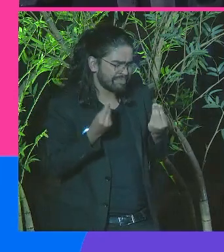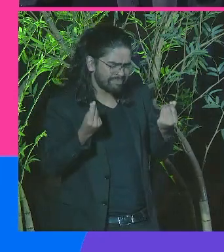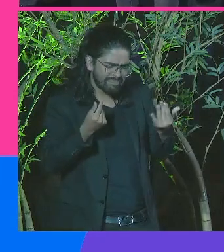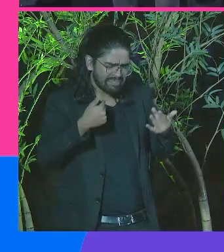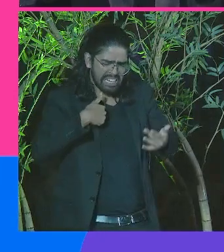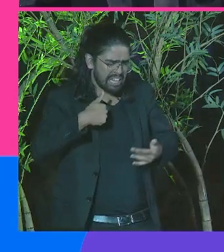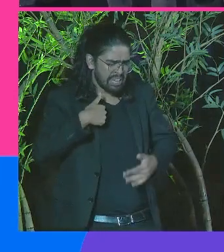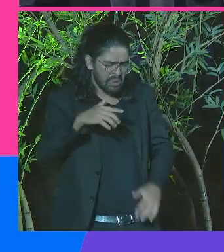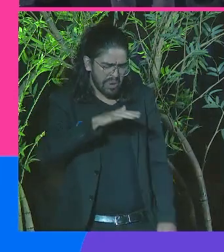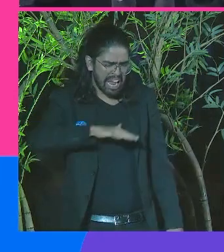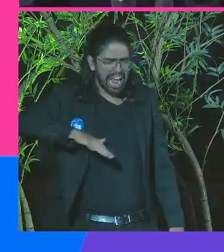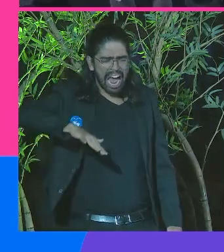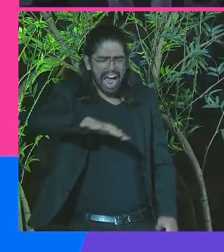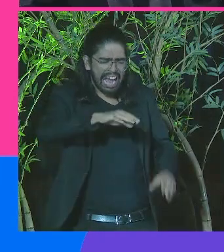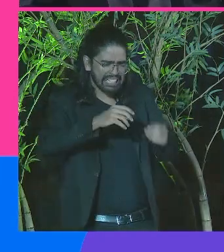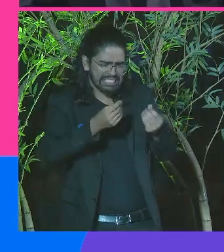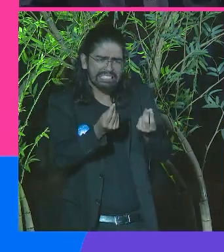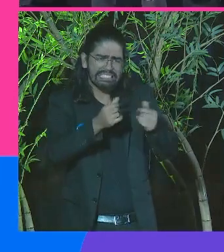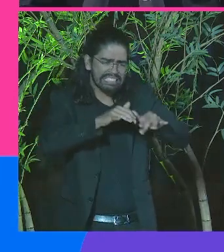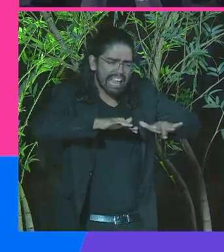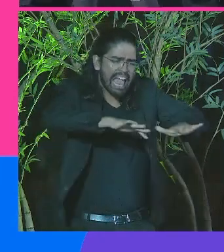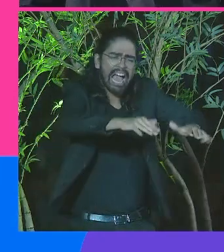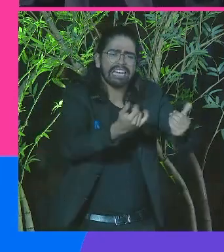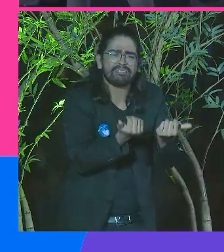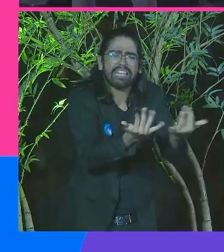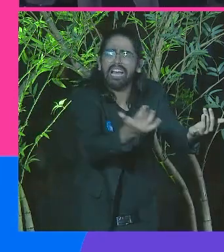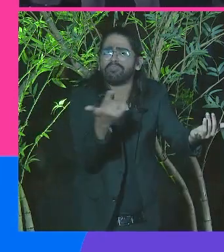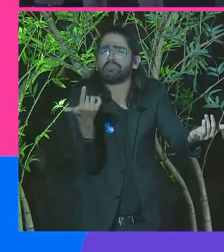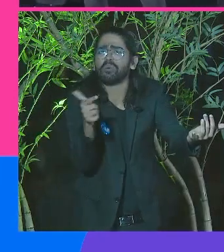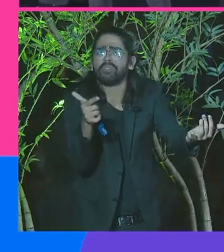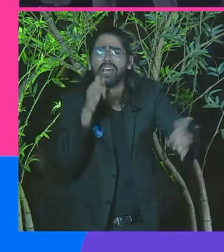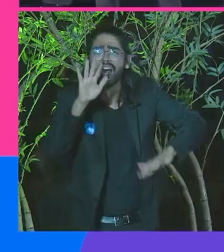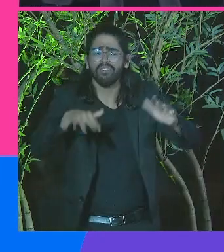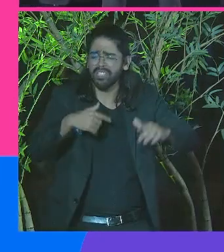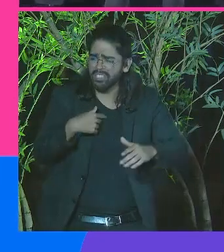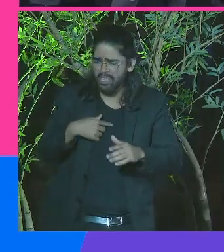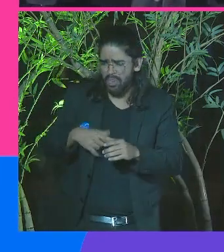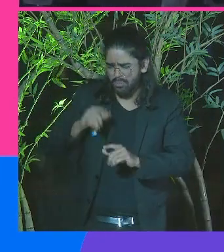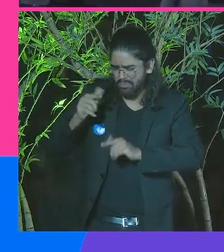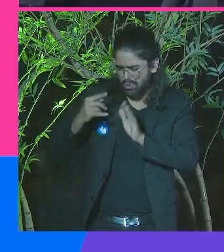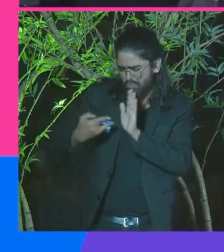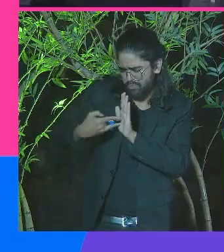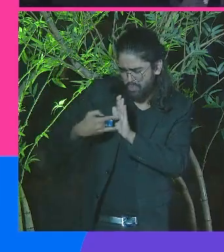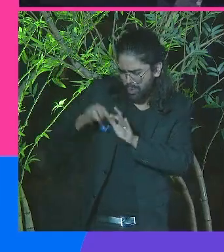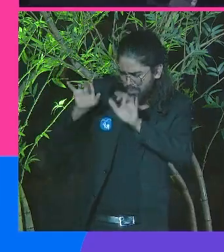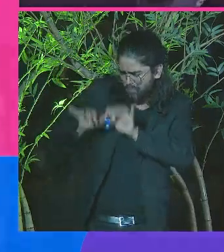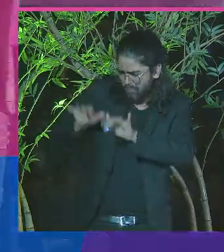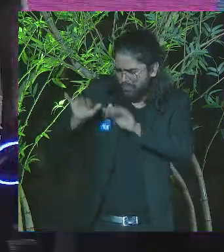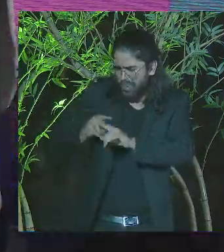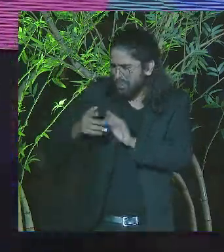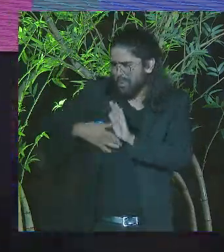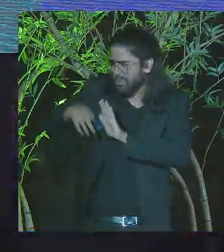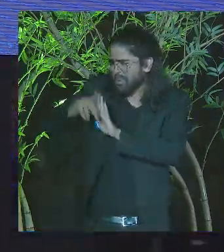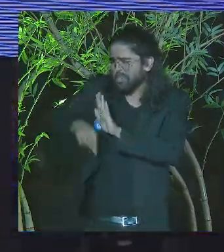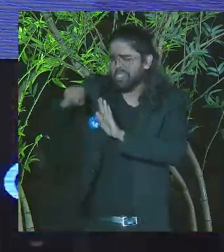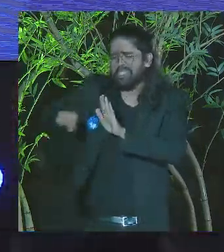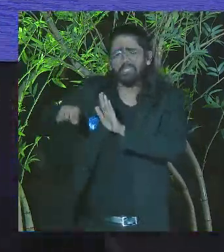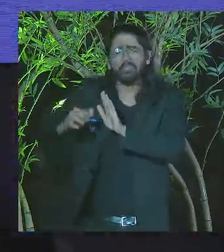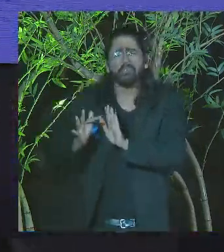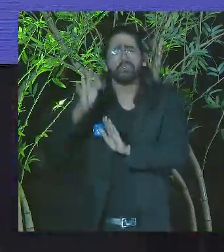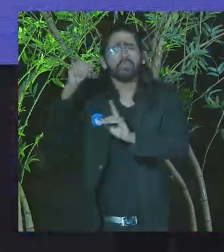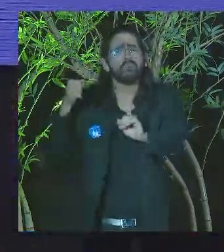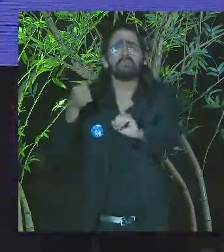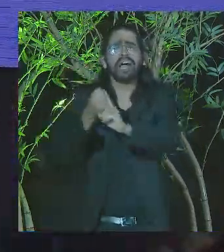um espaço de terra como aquele, meu trabalho é só aqui, às vezes eu codo alguma coisa, eu crio um projeto. Qual que é o impacto disso?